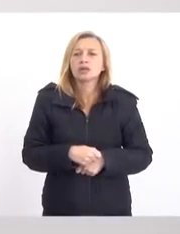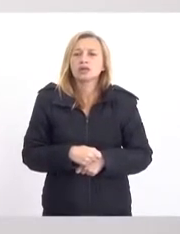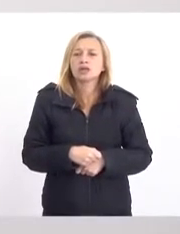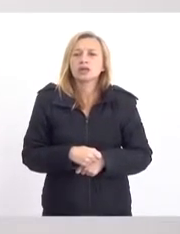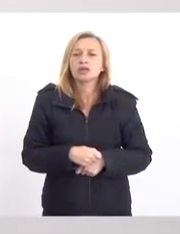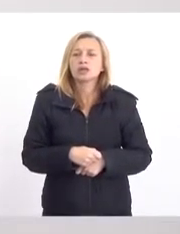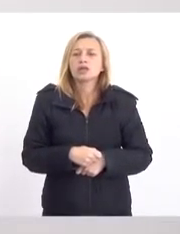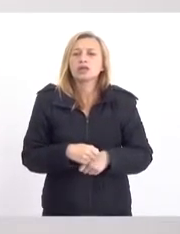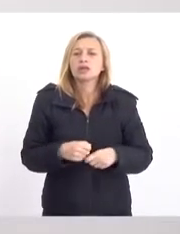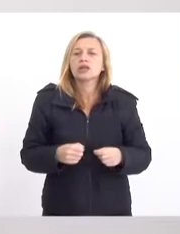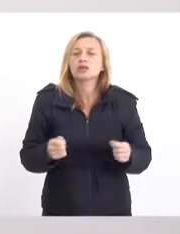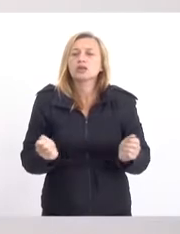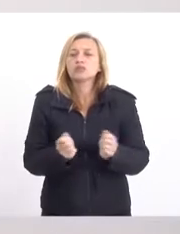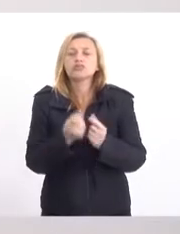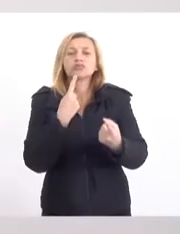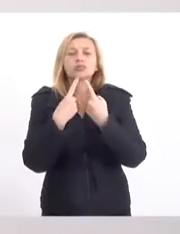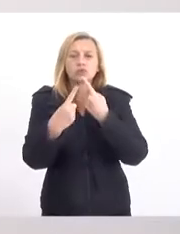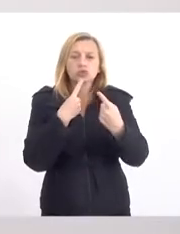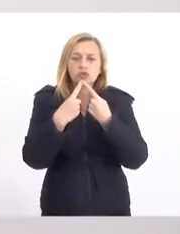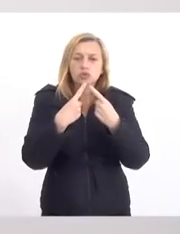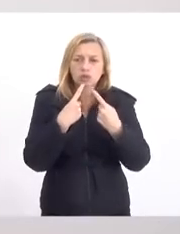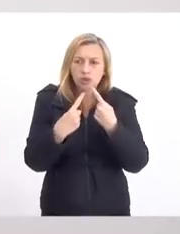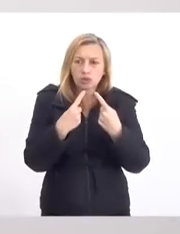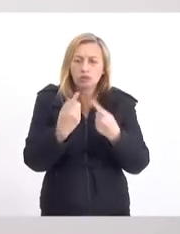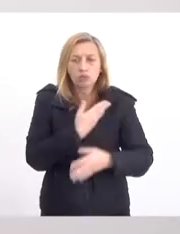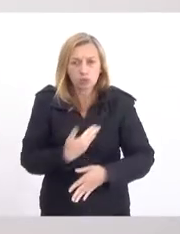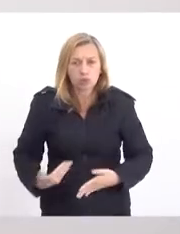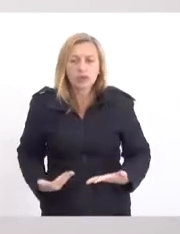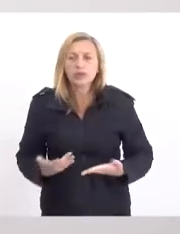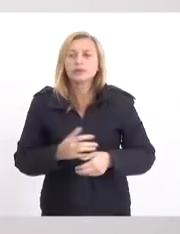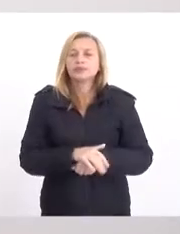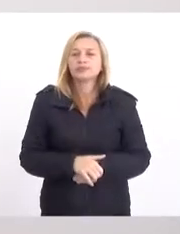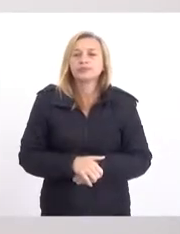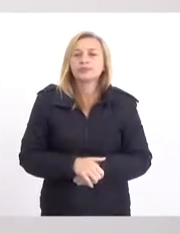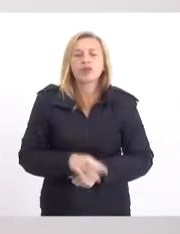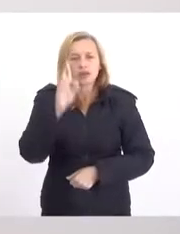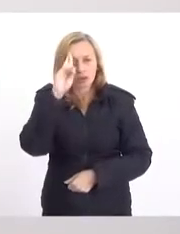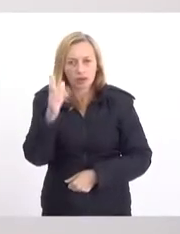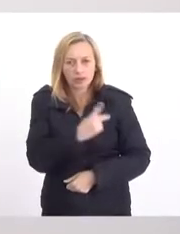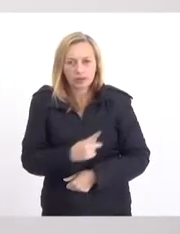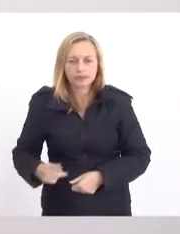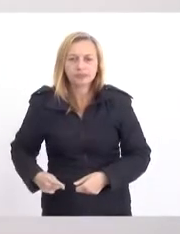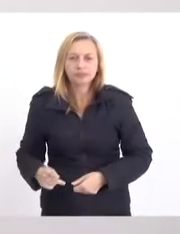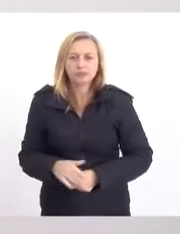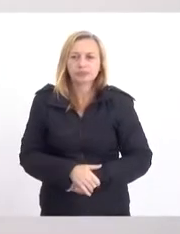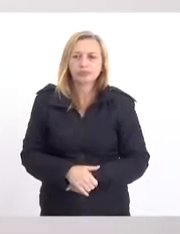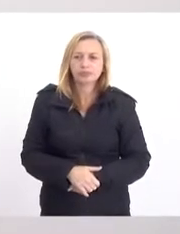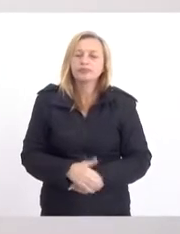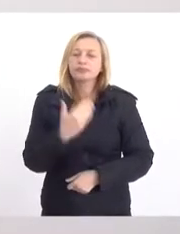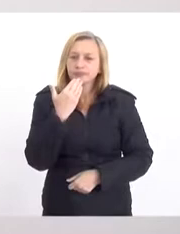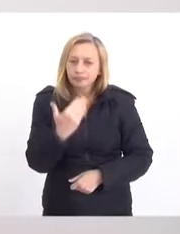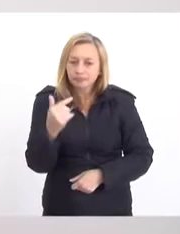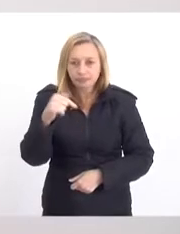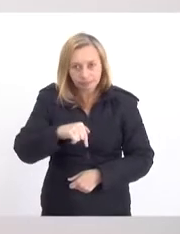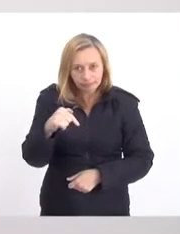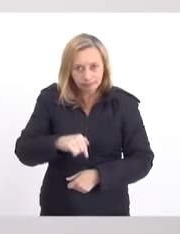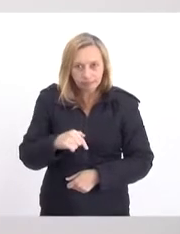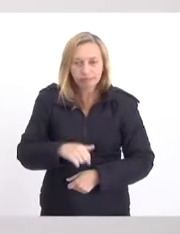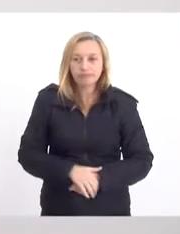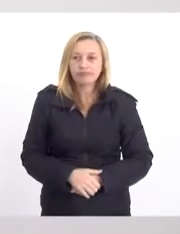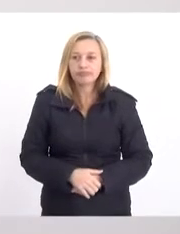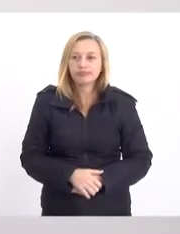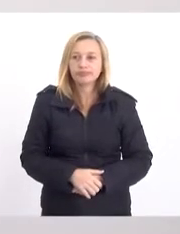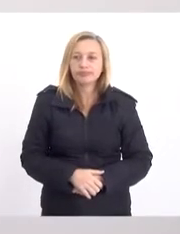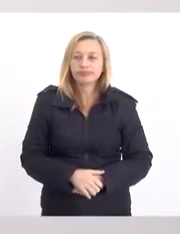um debate público. Inclusive, senhor presidente, pedir aqui, né,